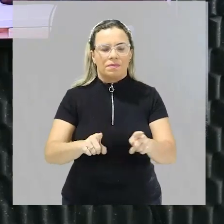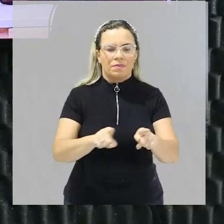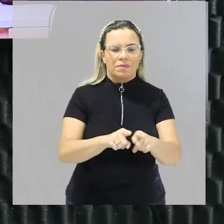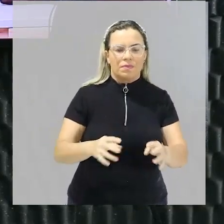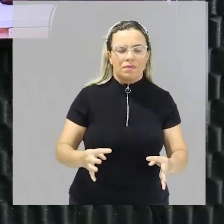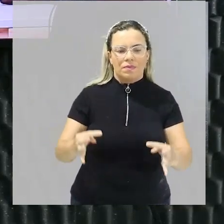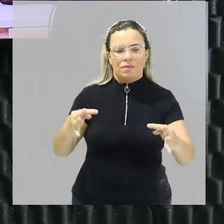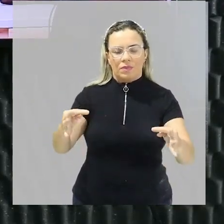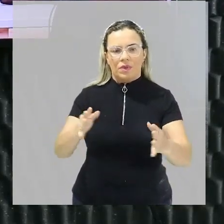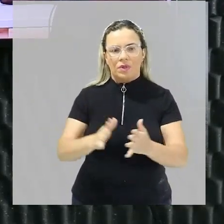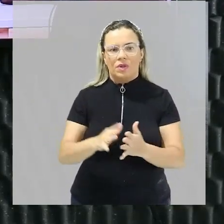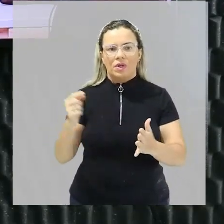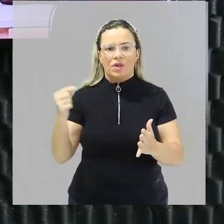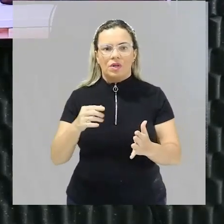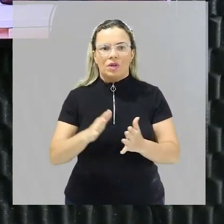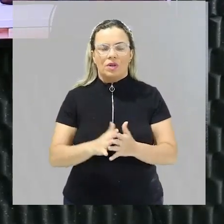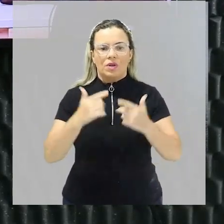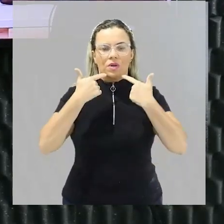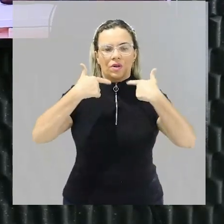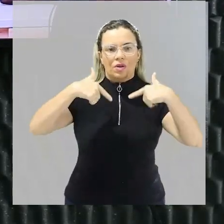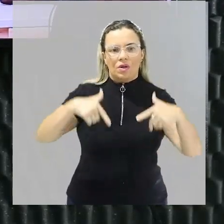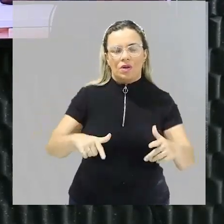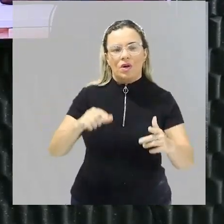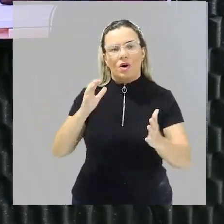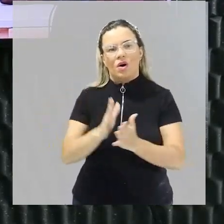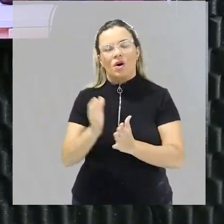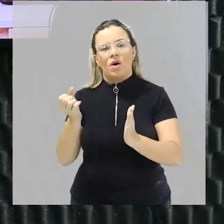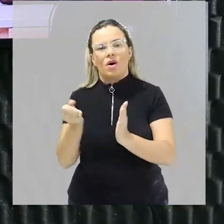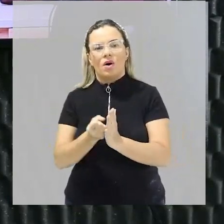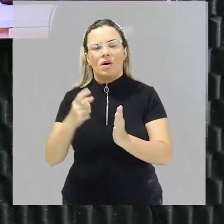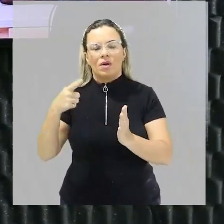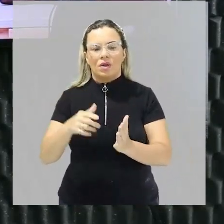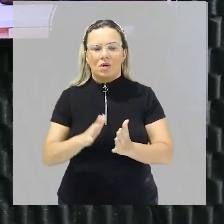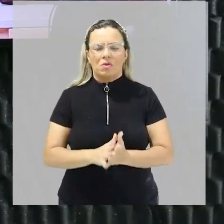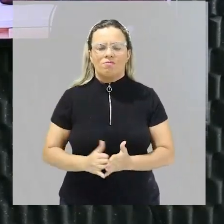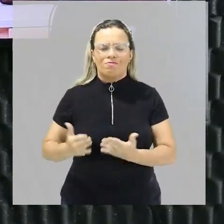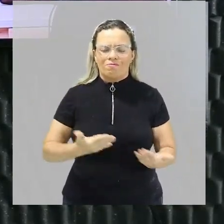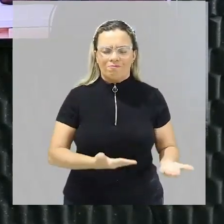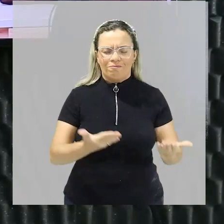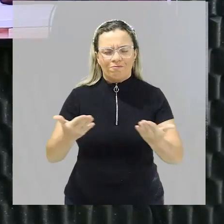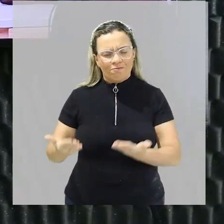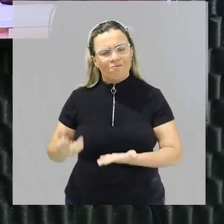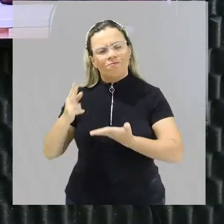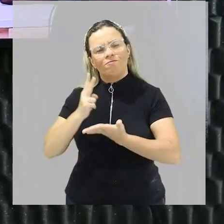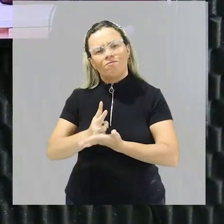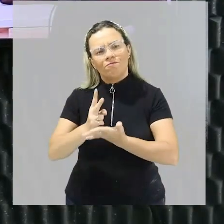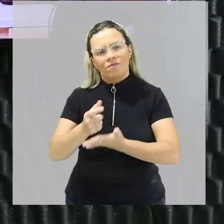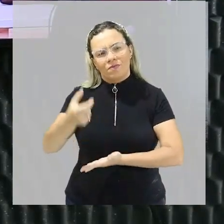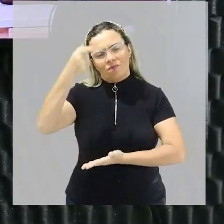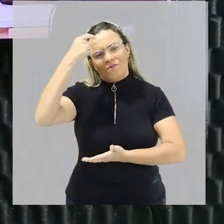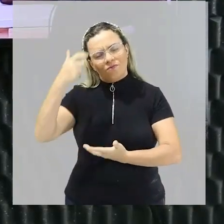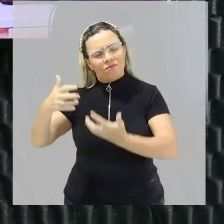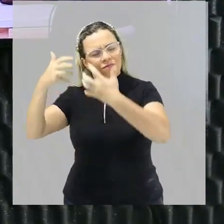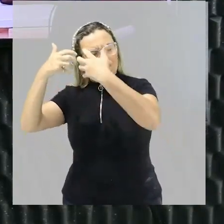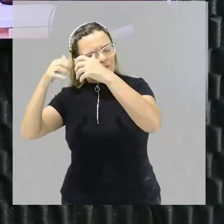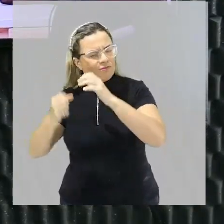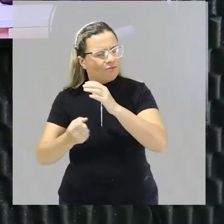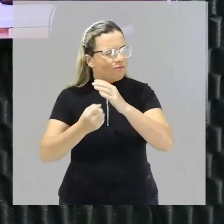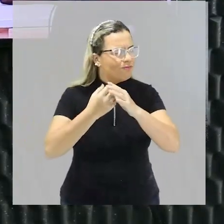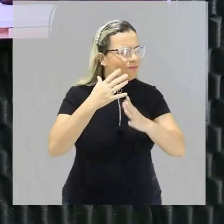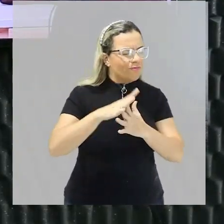linguagem de códigos também. Na verdade, nós temos um passeio completo e eu te convido a estar sempre aqui comigo, pensando, refletindo,